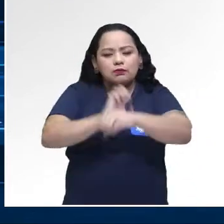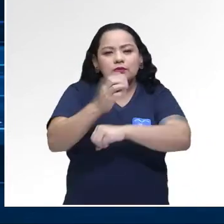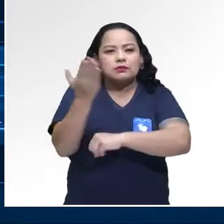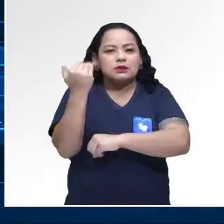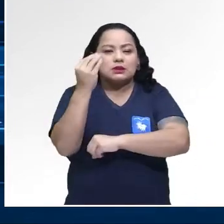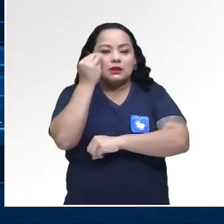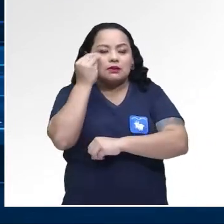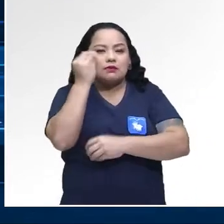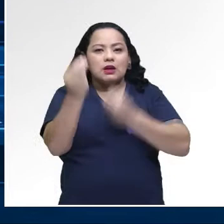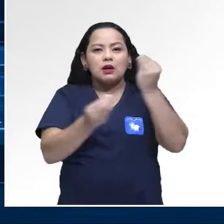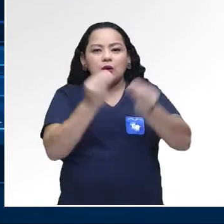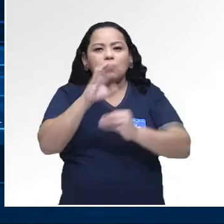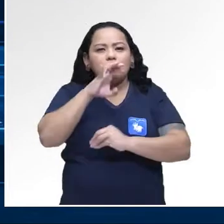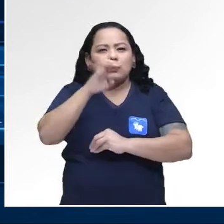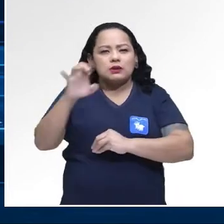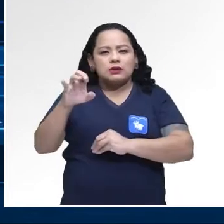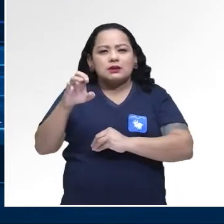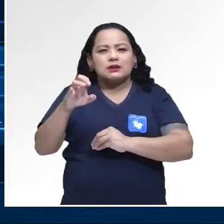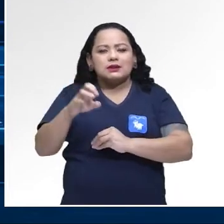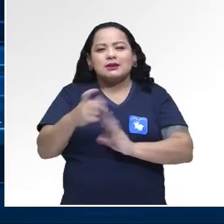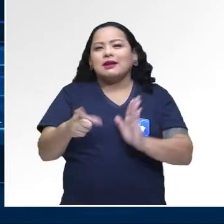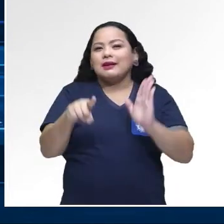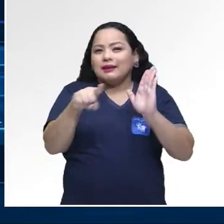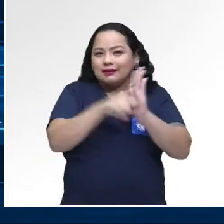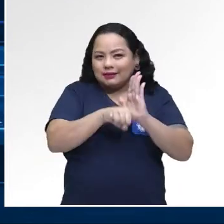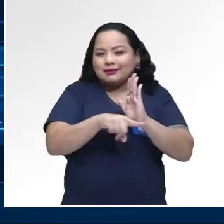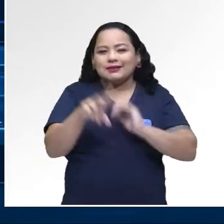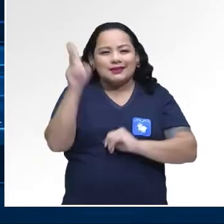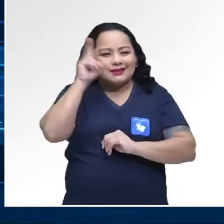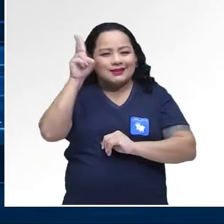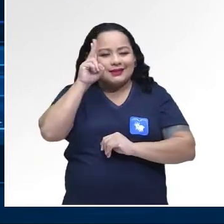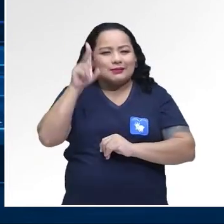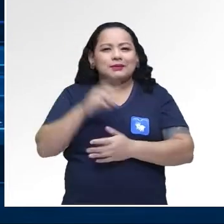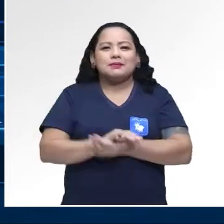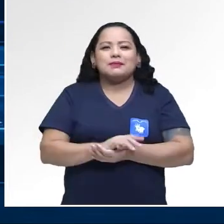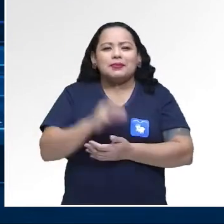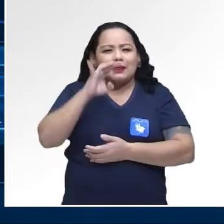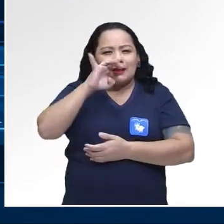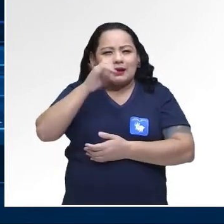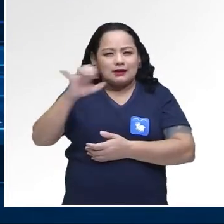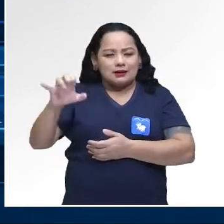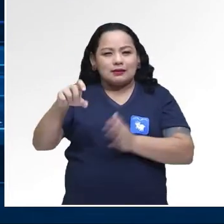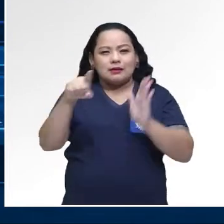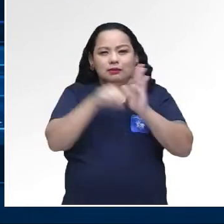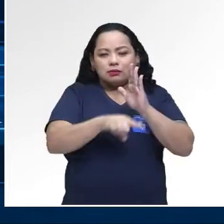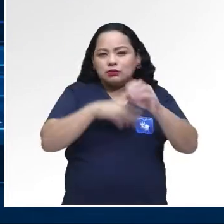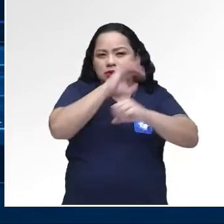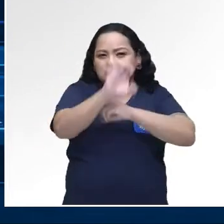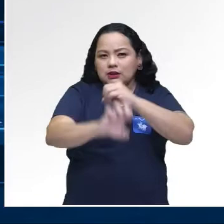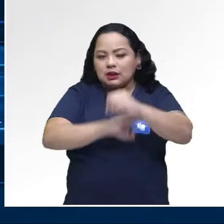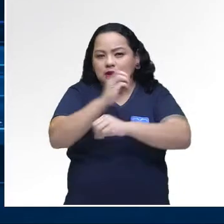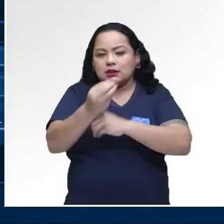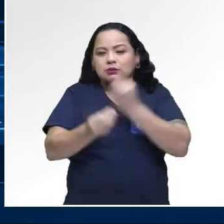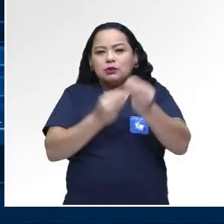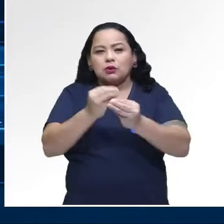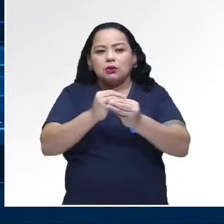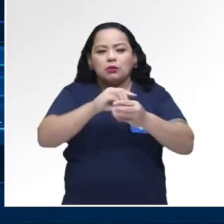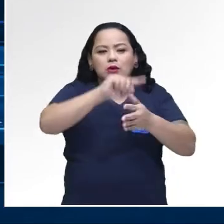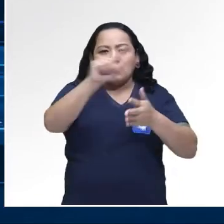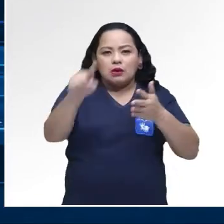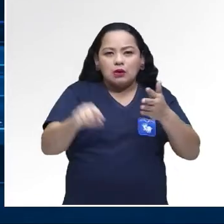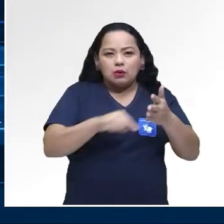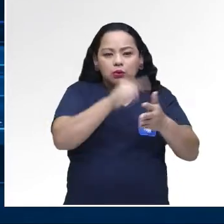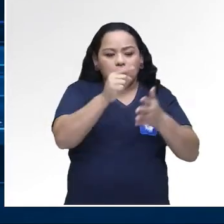é aquela carga negativa. Né? Então, a gente vai observar que essa carga negativa, ela vai seguir o fluxo